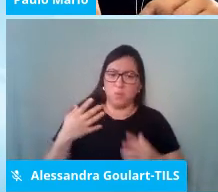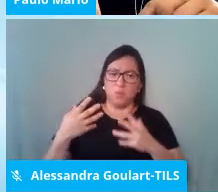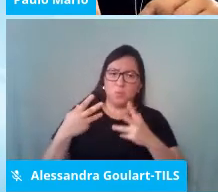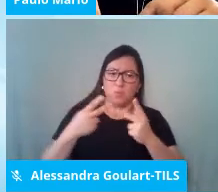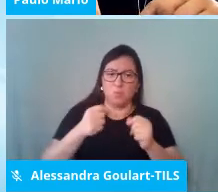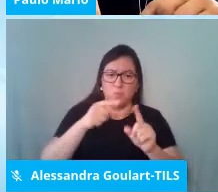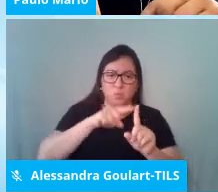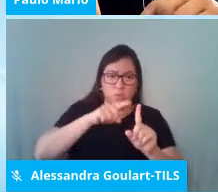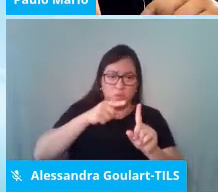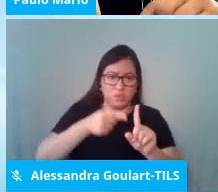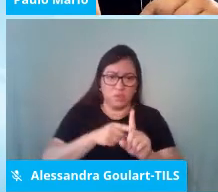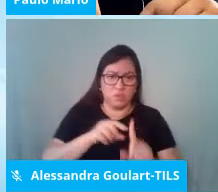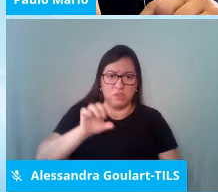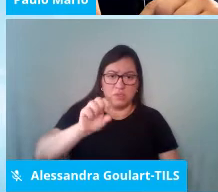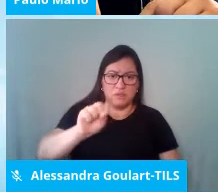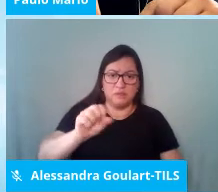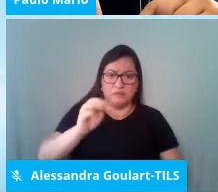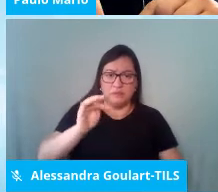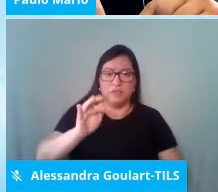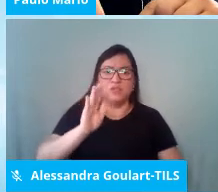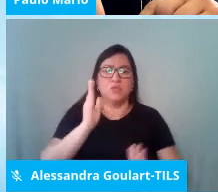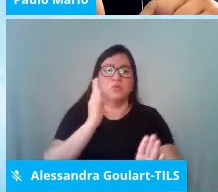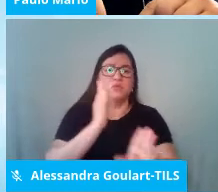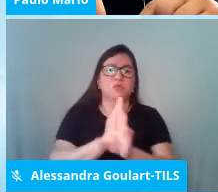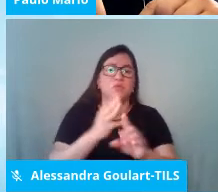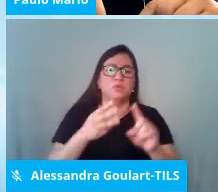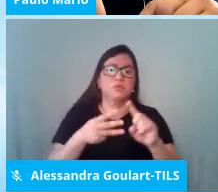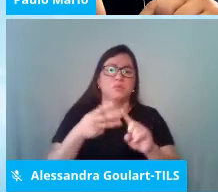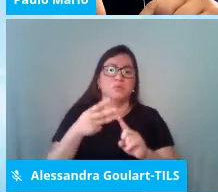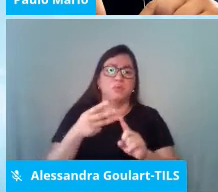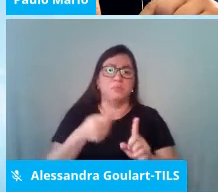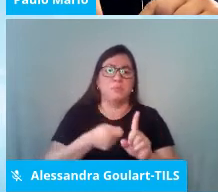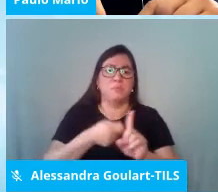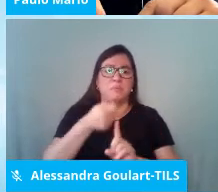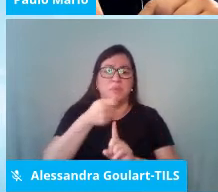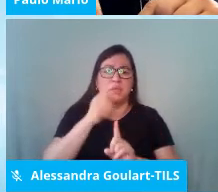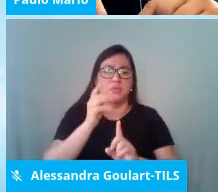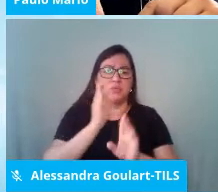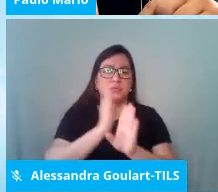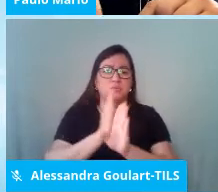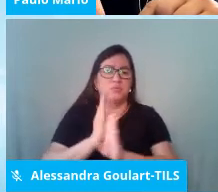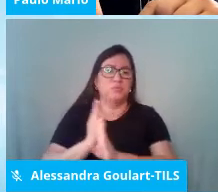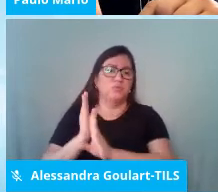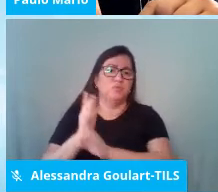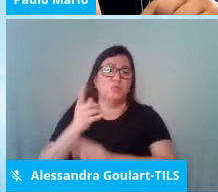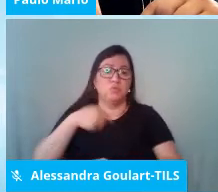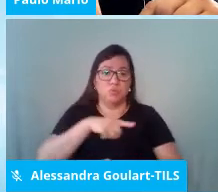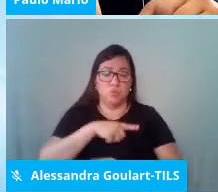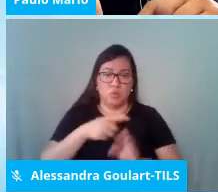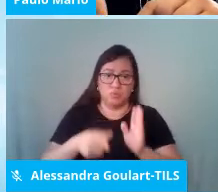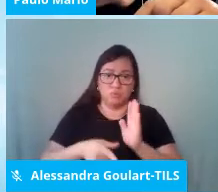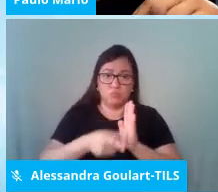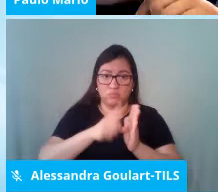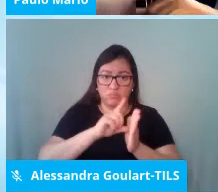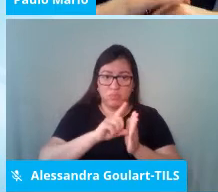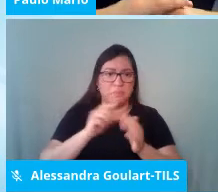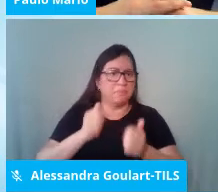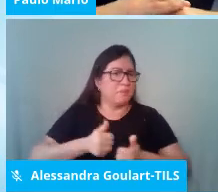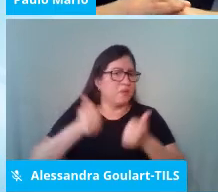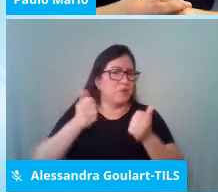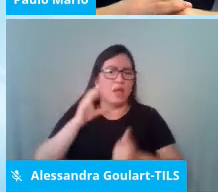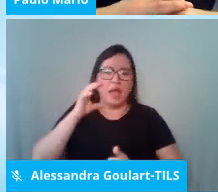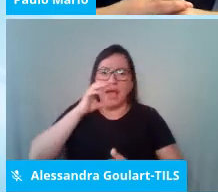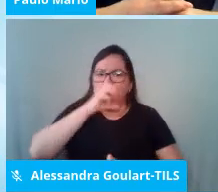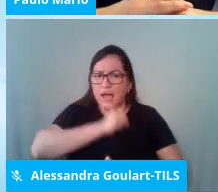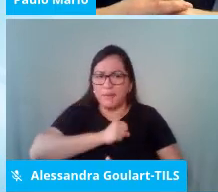são identificados no primeiro trimestre na região sul do Brasil. Então, quer dizer que a nossa identificação dos casos de sífilis melhorou bastante,